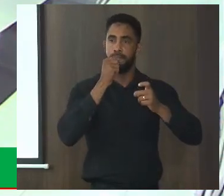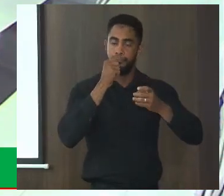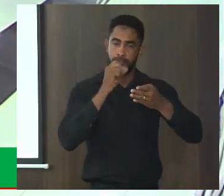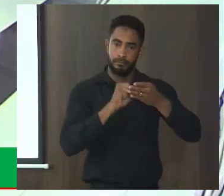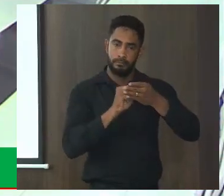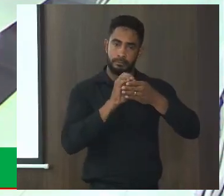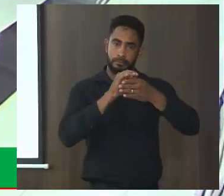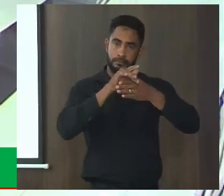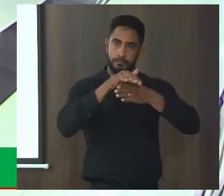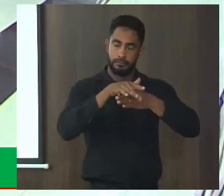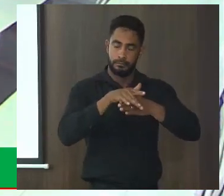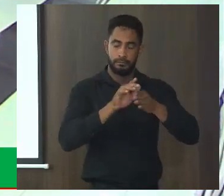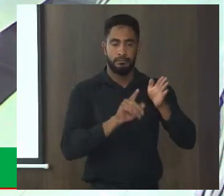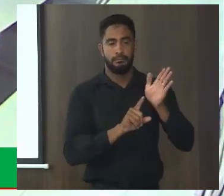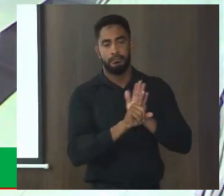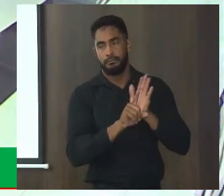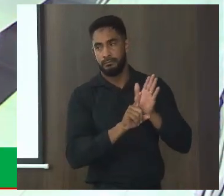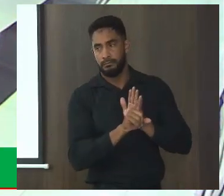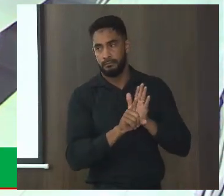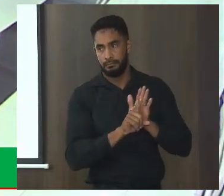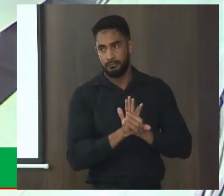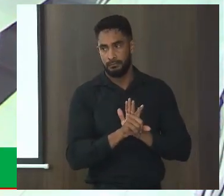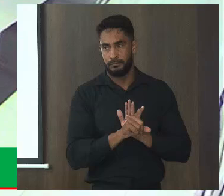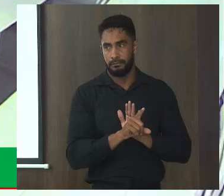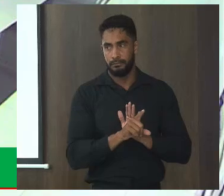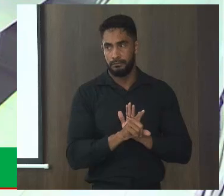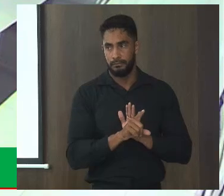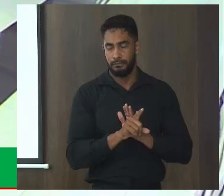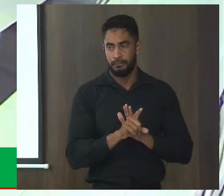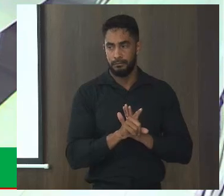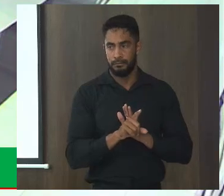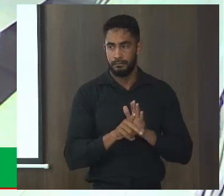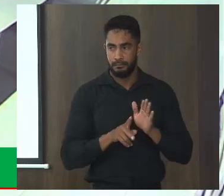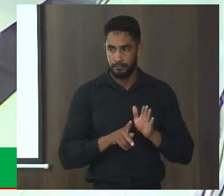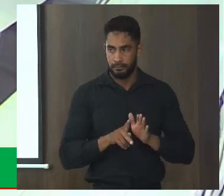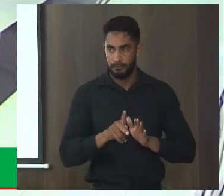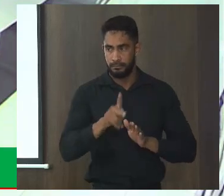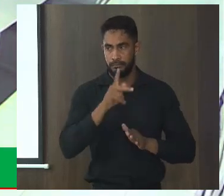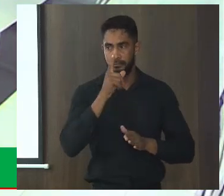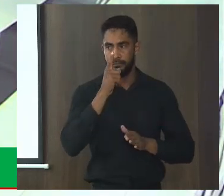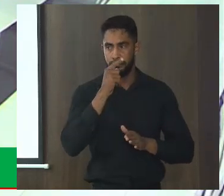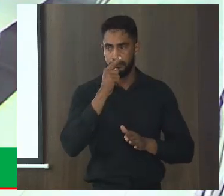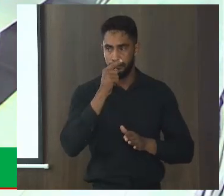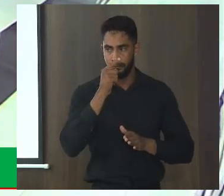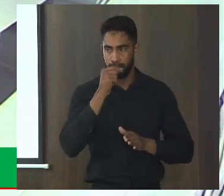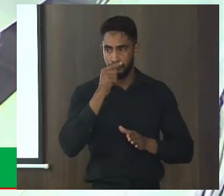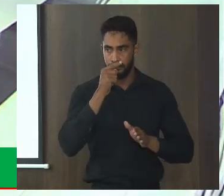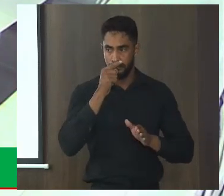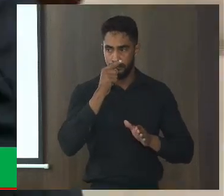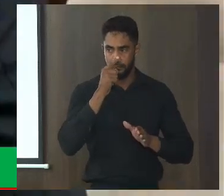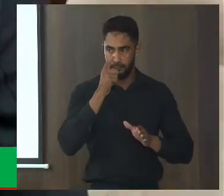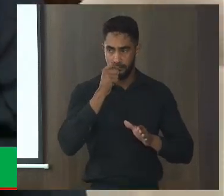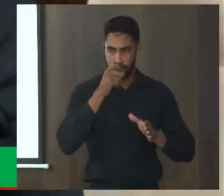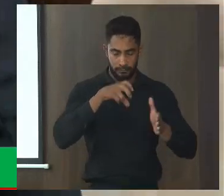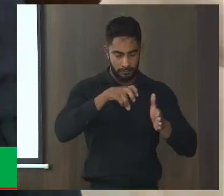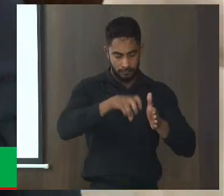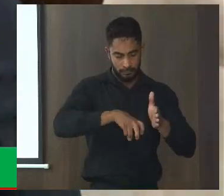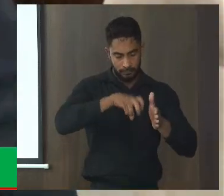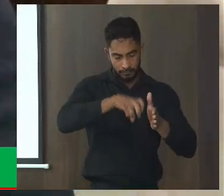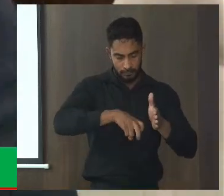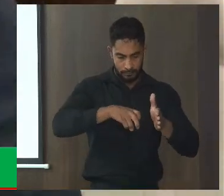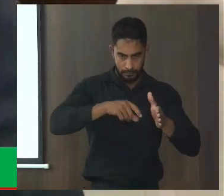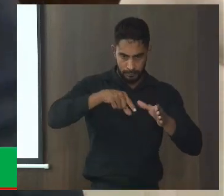Eu queria perguntar a você, Dauri, será que eles ainda continuam tirando água lá daquela cava ainda? Fui lá uma época com vocês